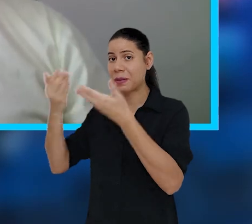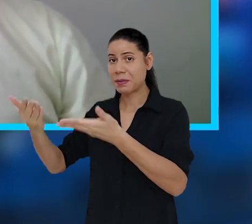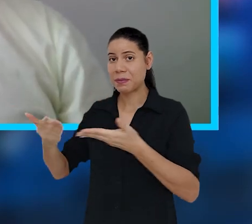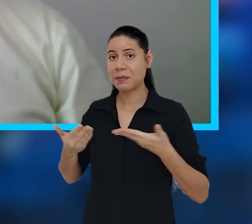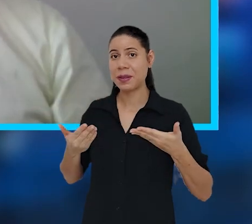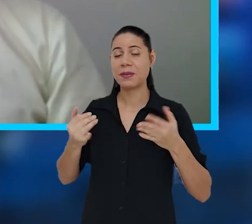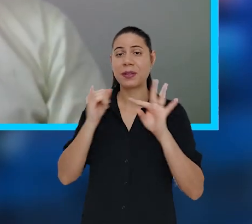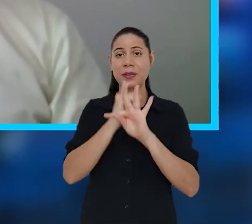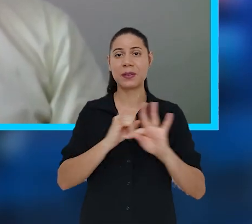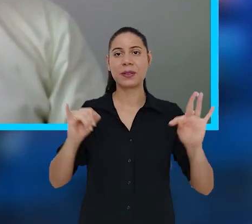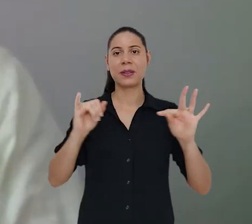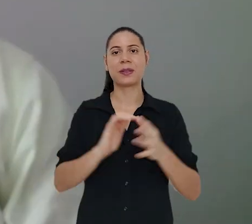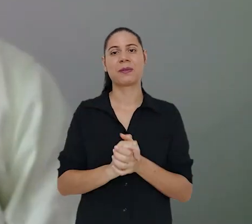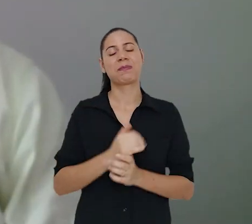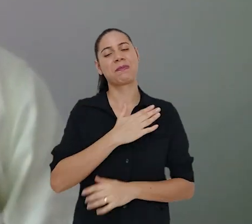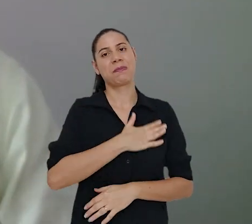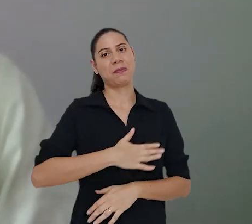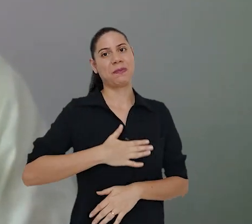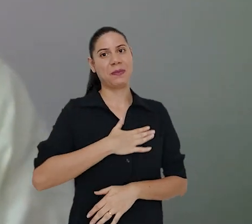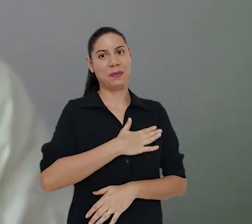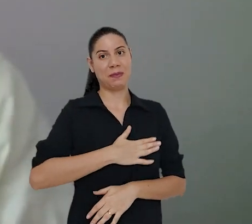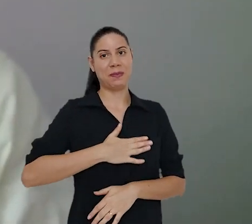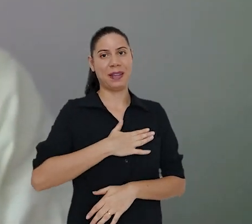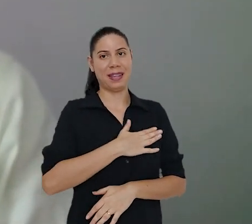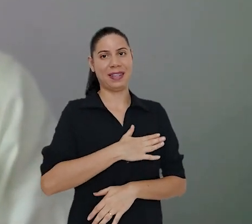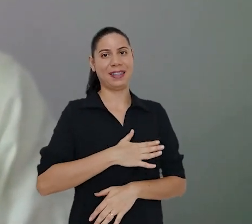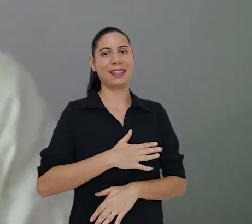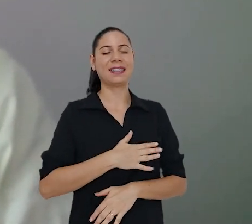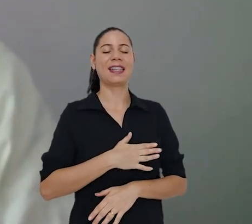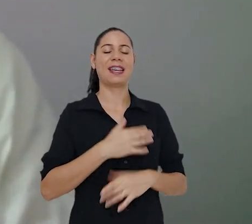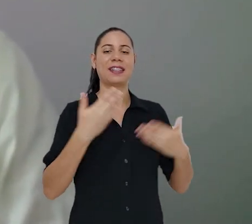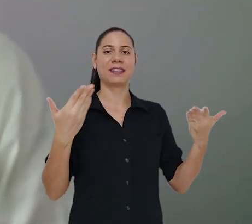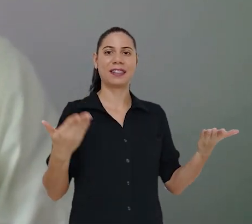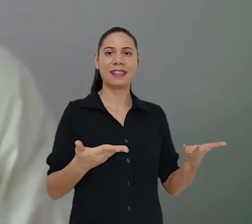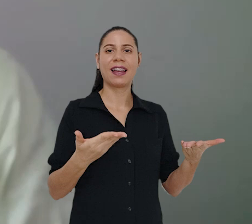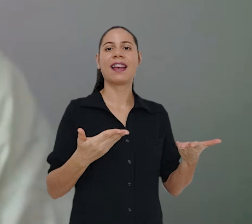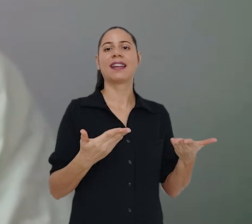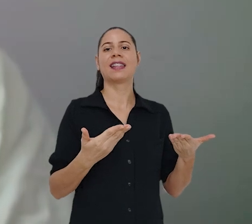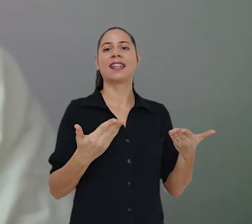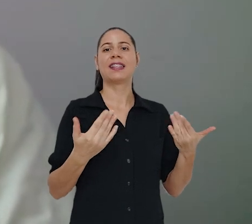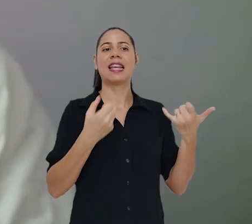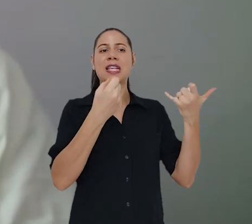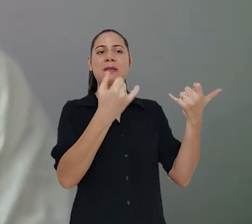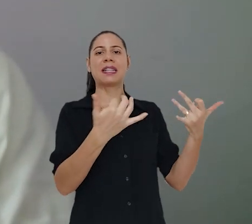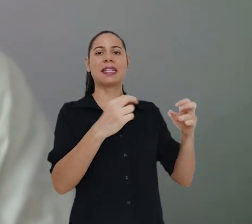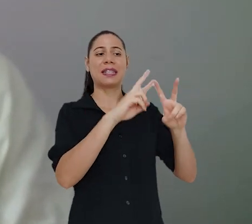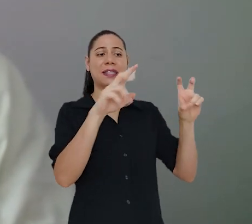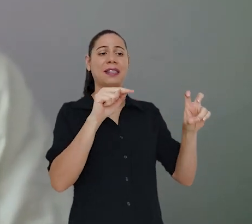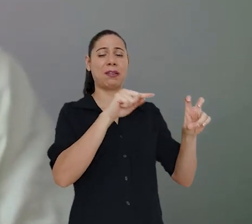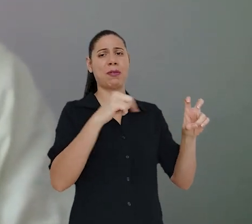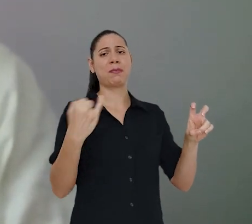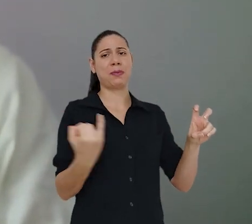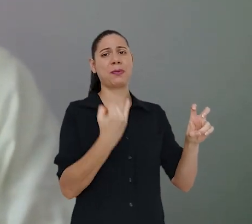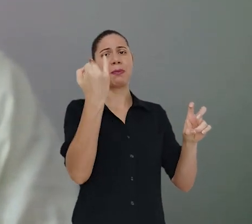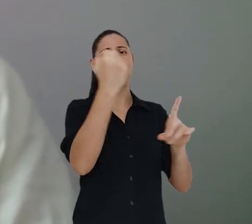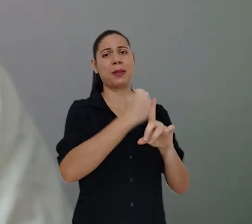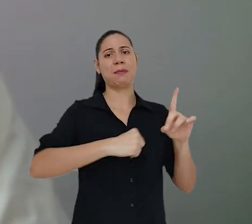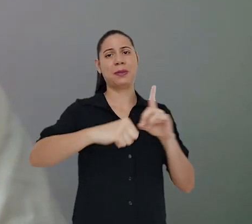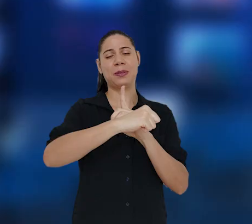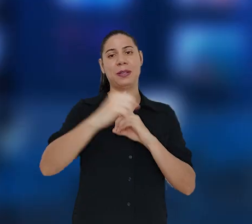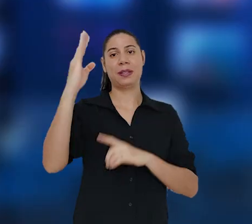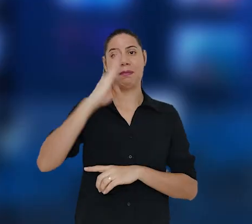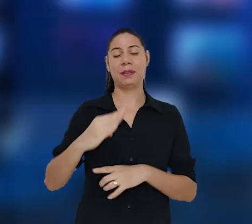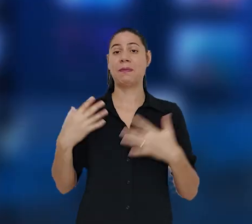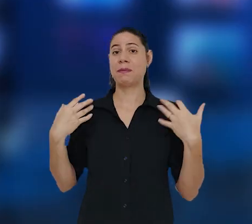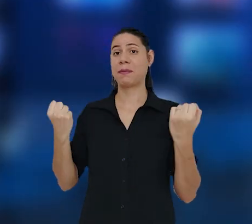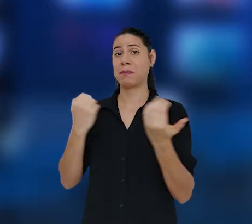bem-vindo ao programa Inteiro Teor. É um prazer, uma honra enorme estar aqui contribuindo com esse tema tão importante para a sociedade